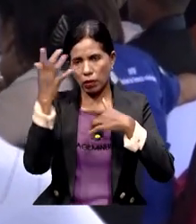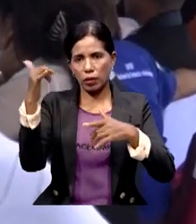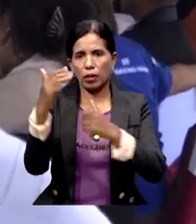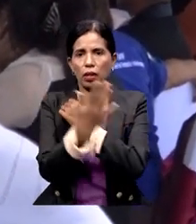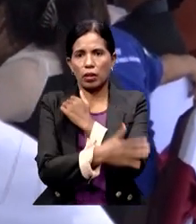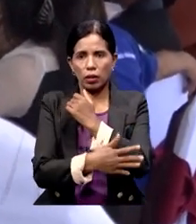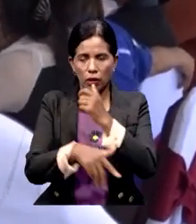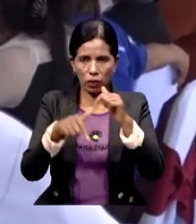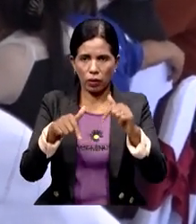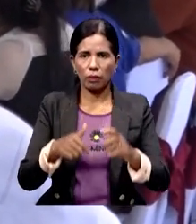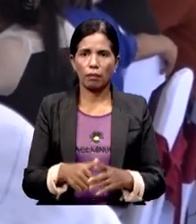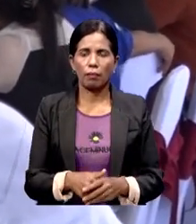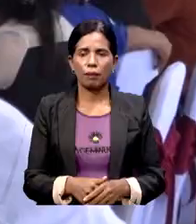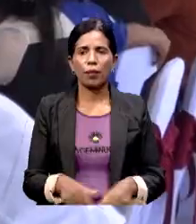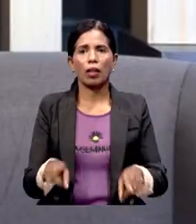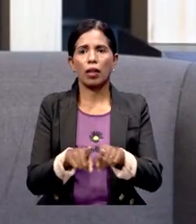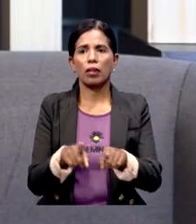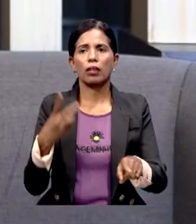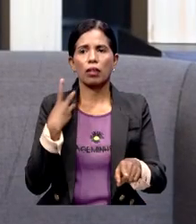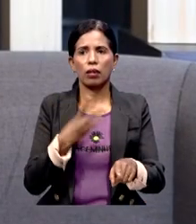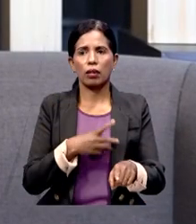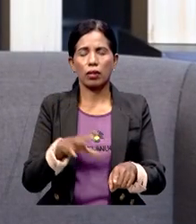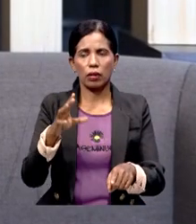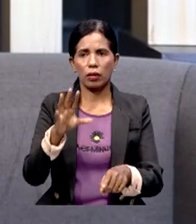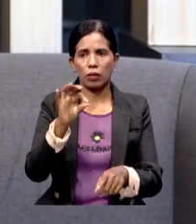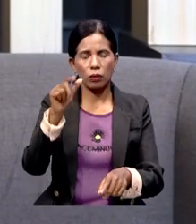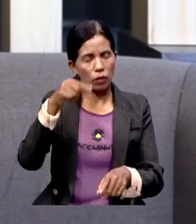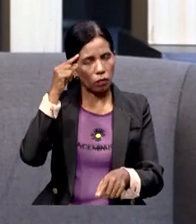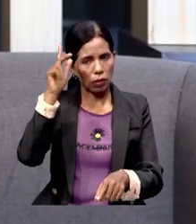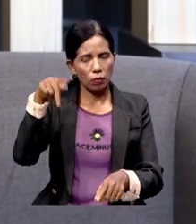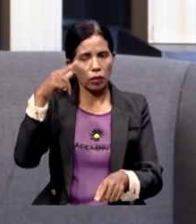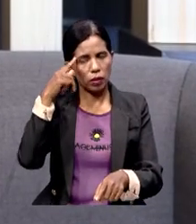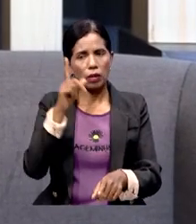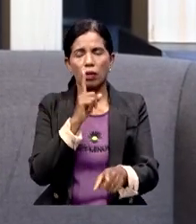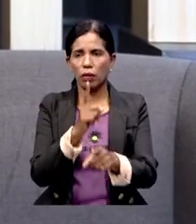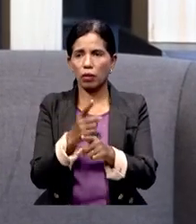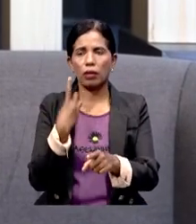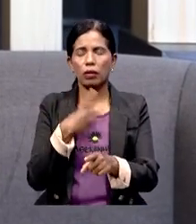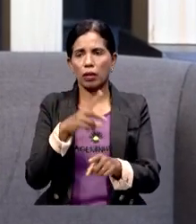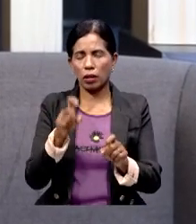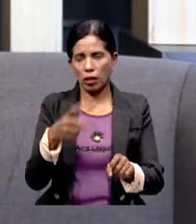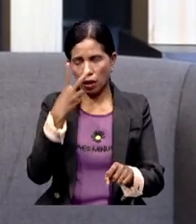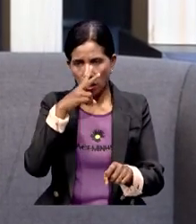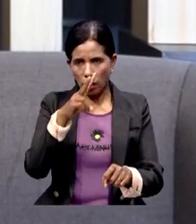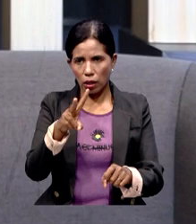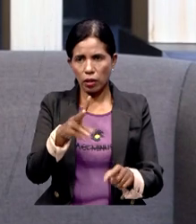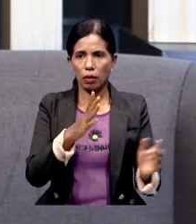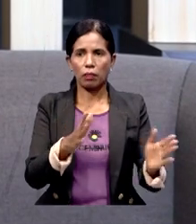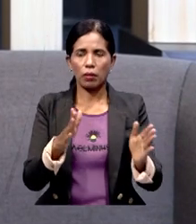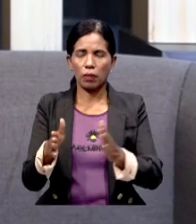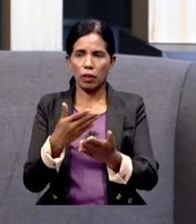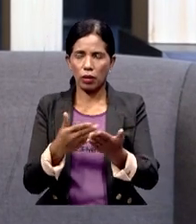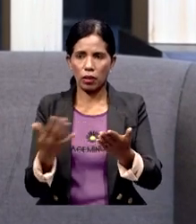Railaran. Para a Canessa Nação, no governo, linha política, claro, cata, tem que reunir, tem que preparar